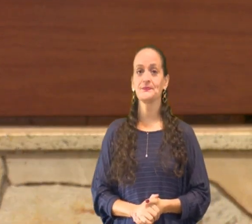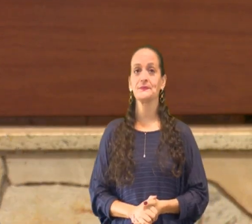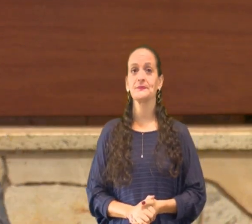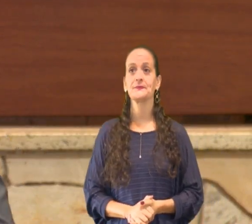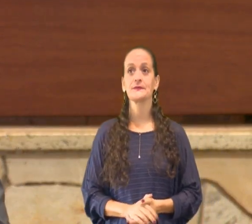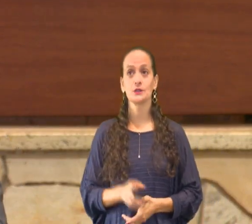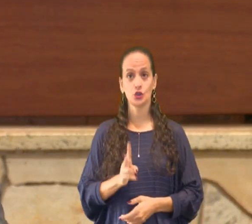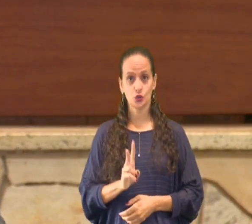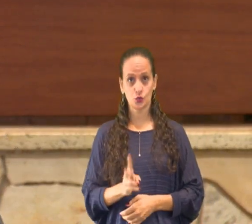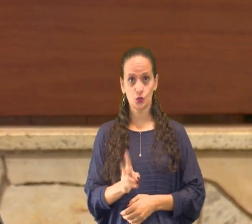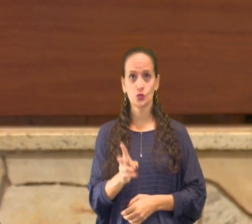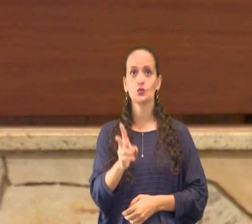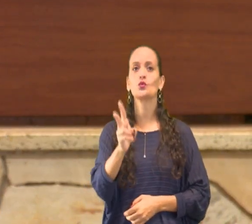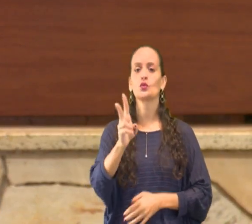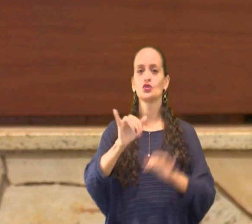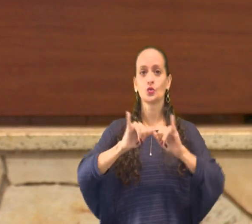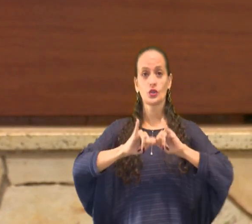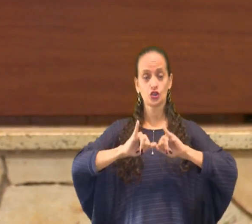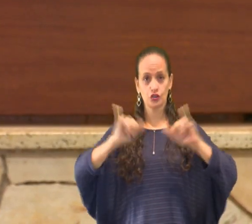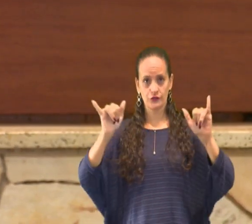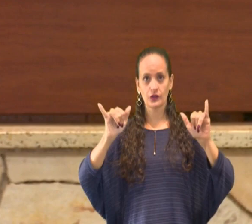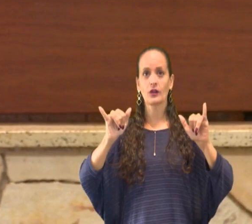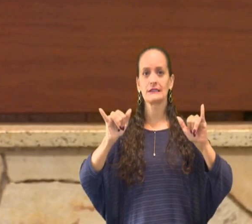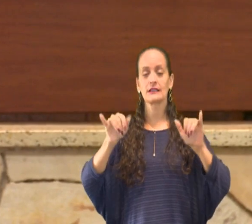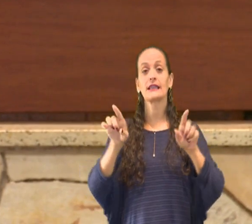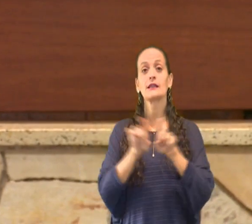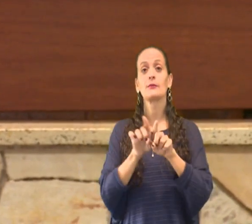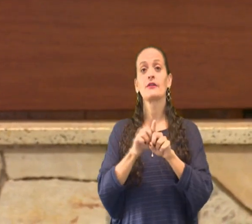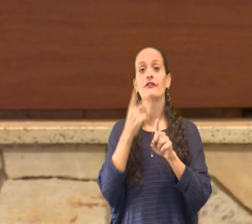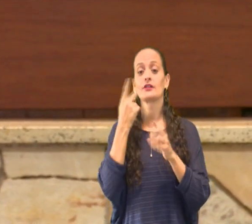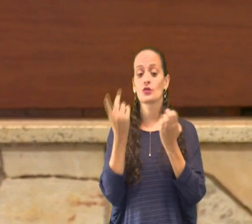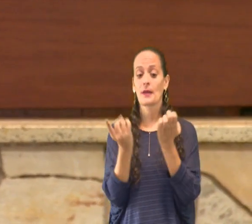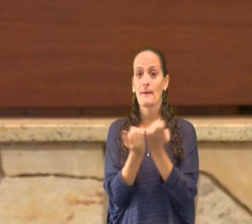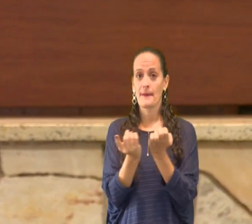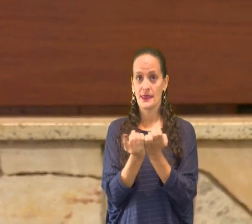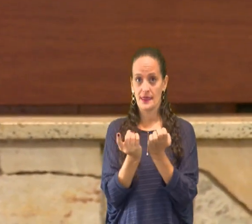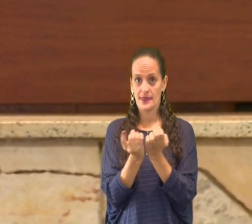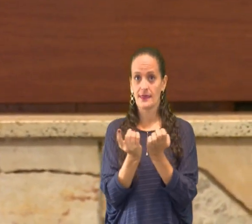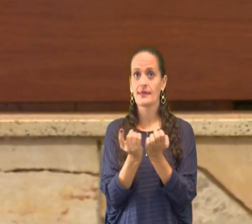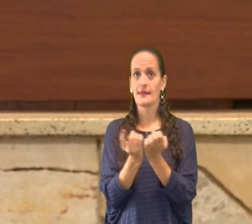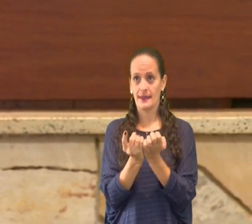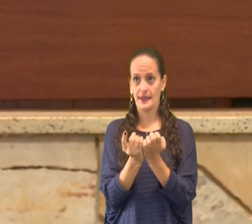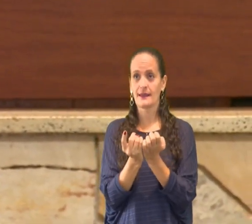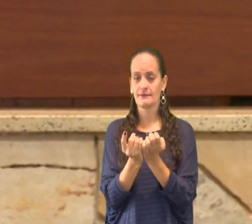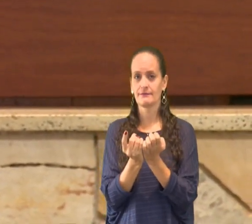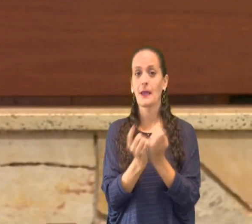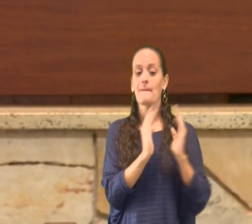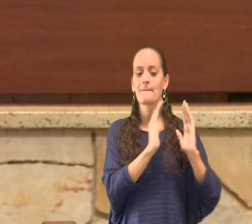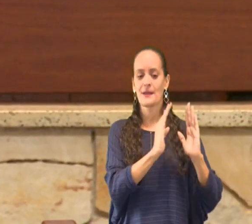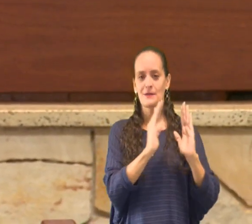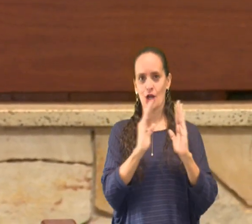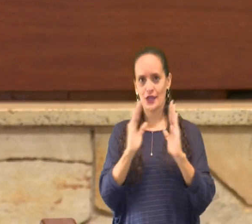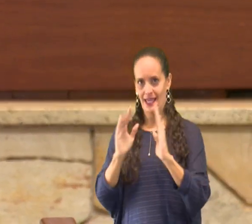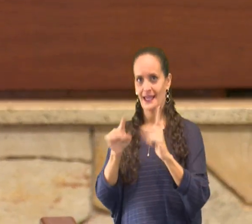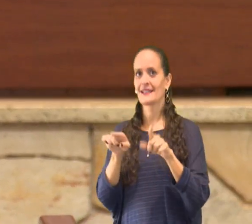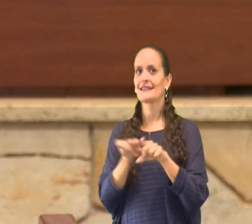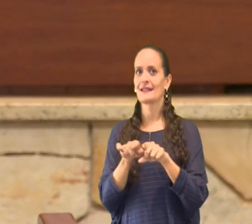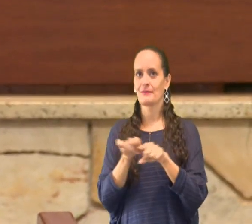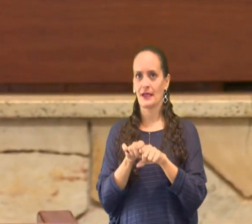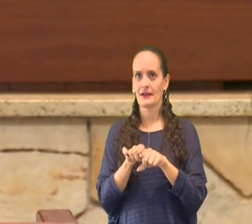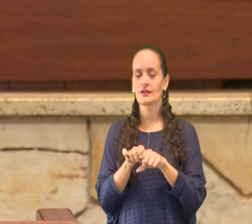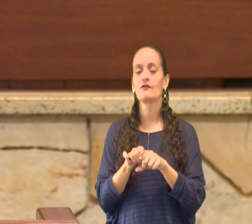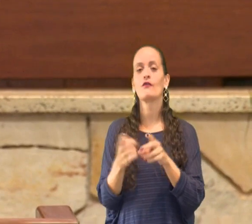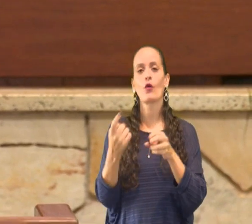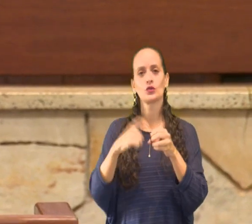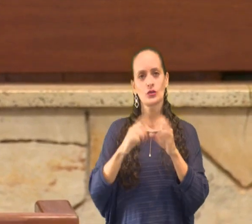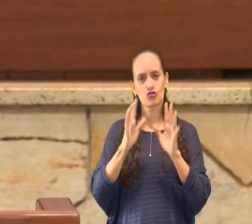Dando prosseguimento à nossa divulgação da Escola Bíblica Dominical e da nossa biblioteca, nós estamos retomando essas